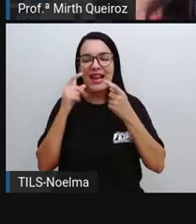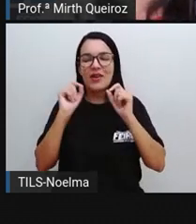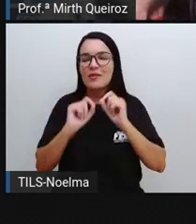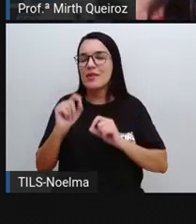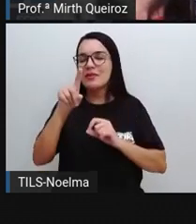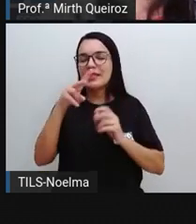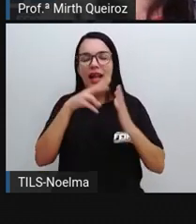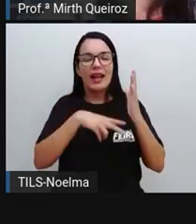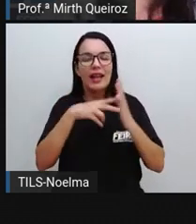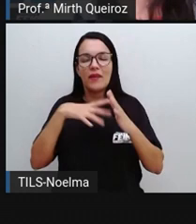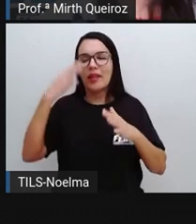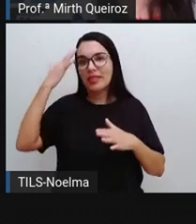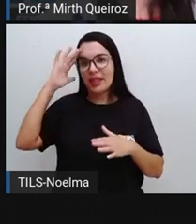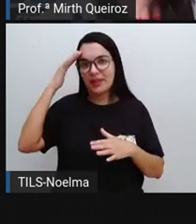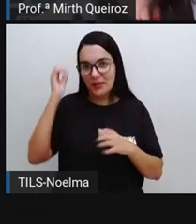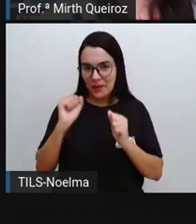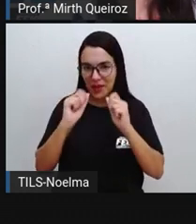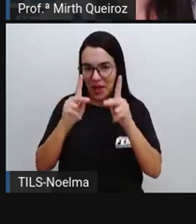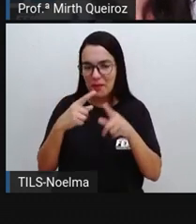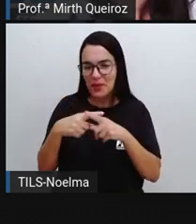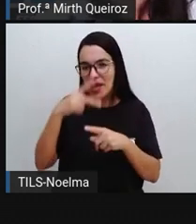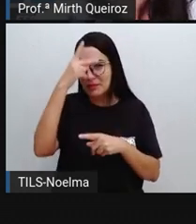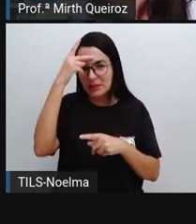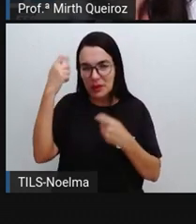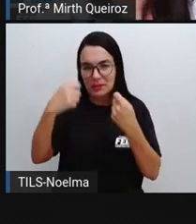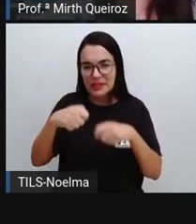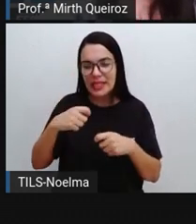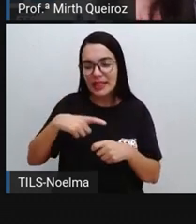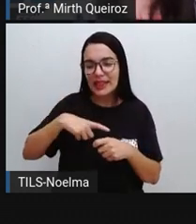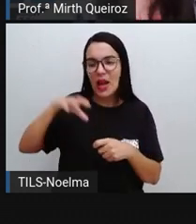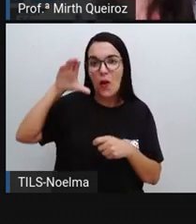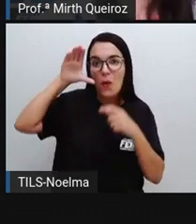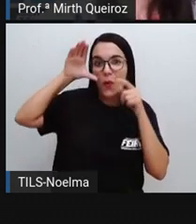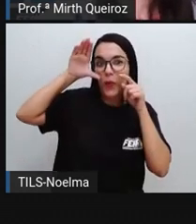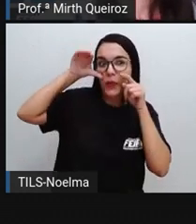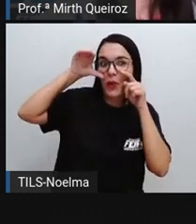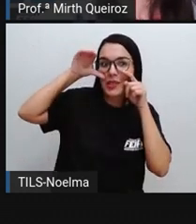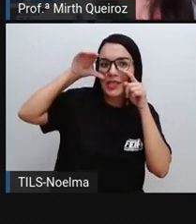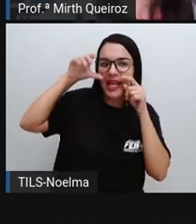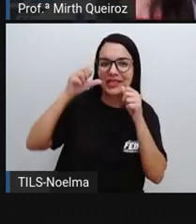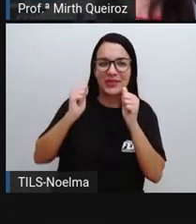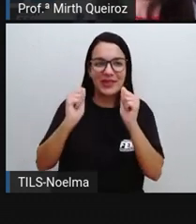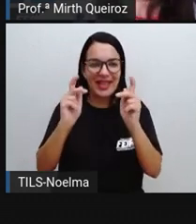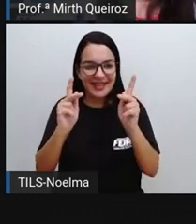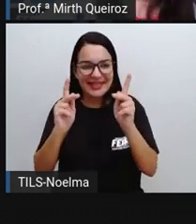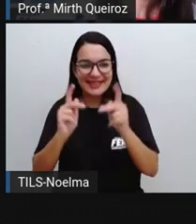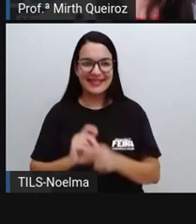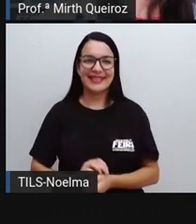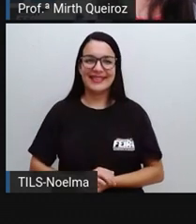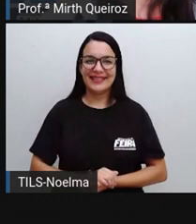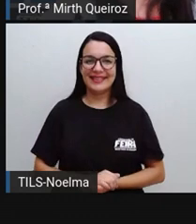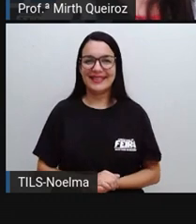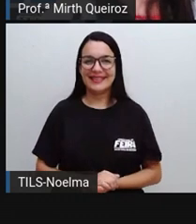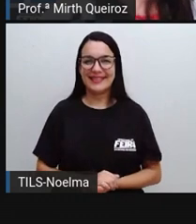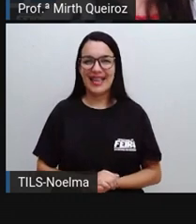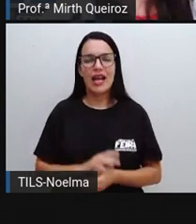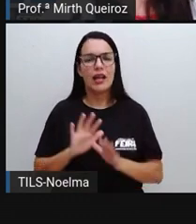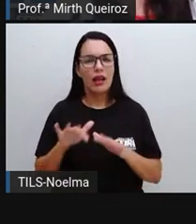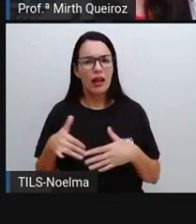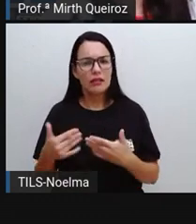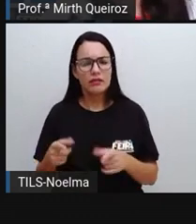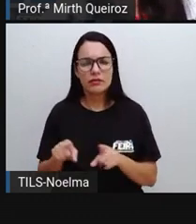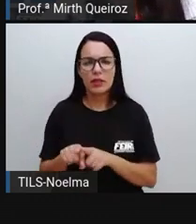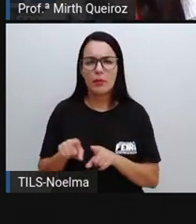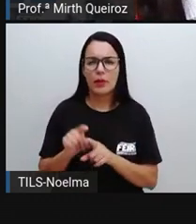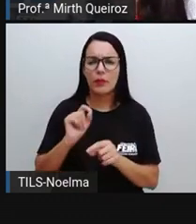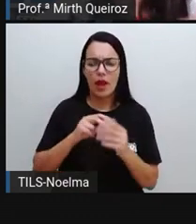aí curiosidade de ler o livro que foi indicado por vocês, certo? Além da